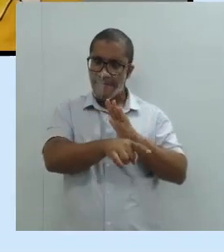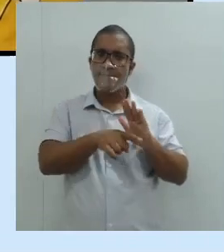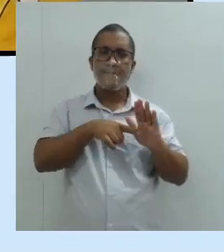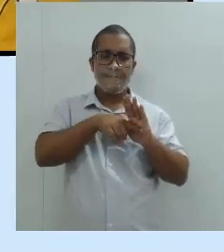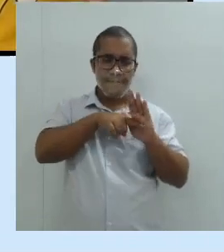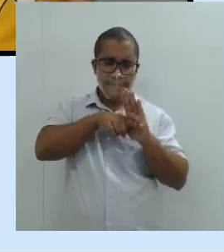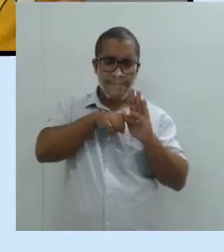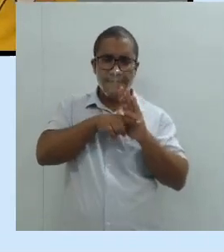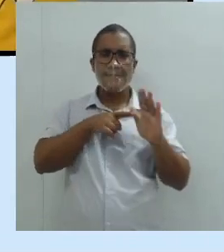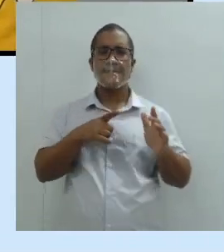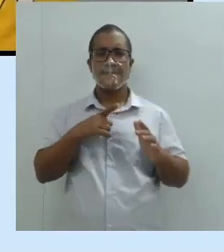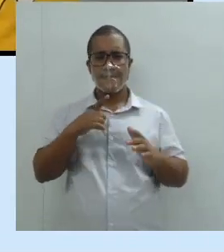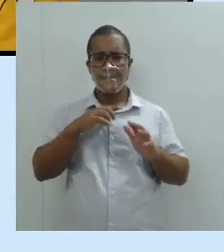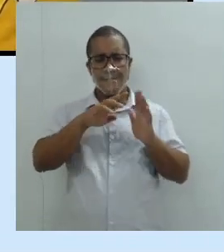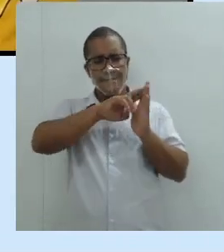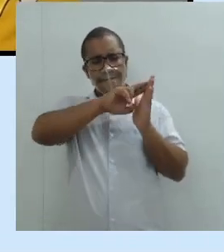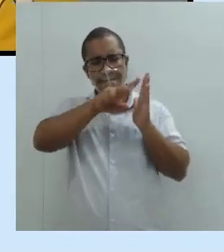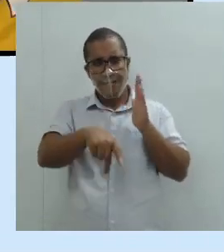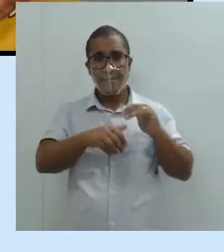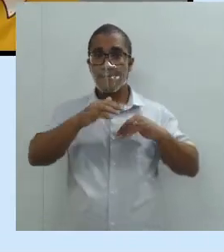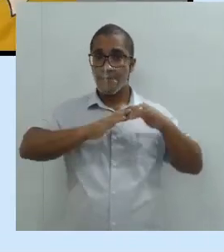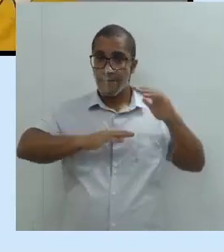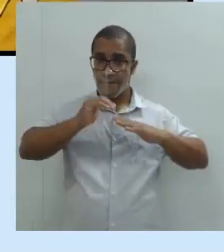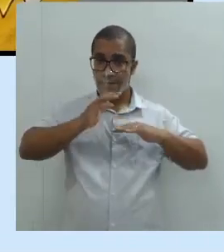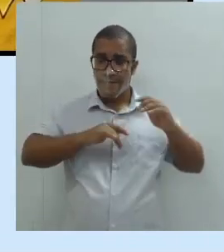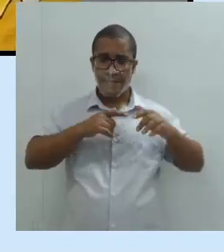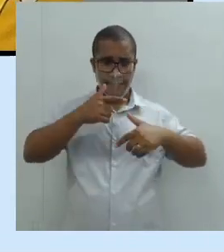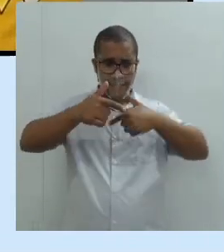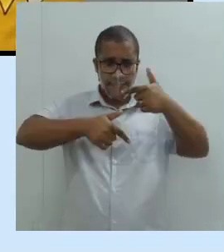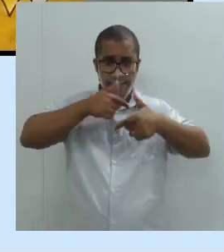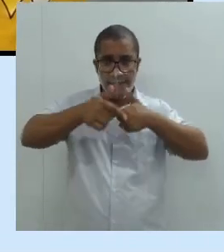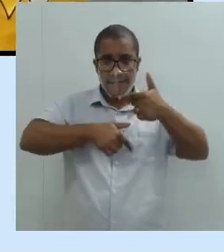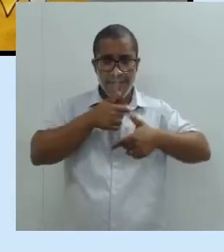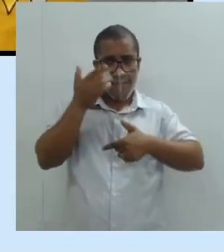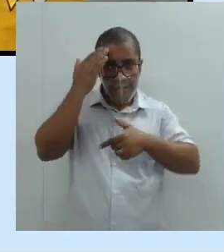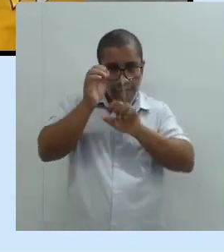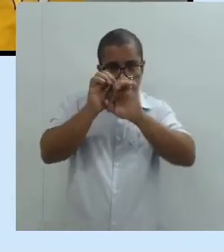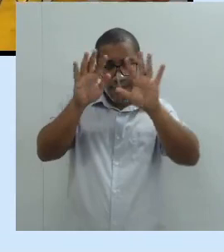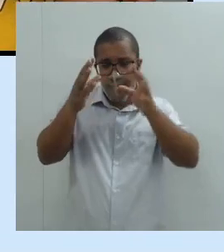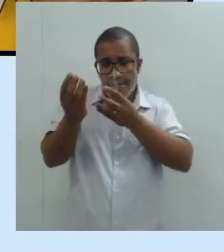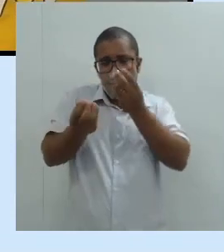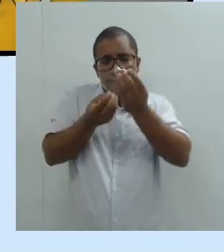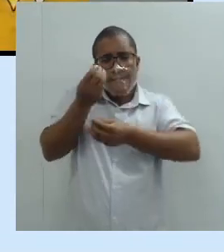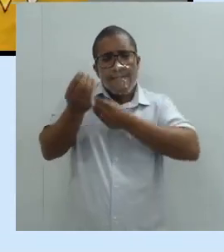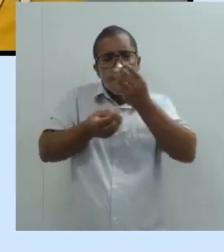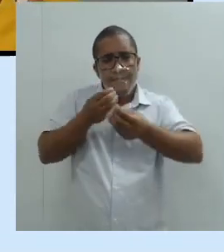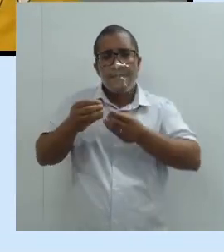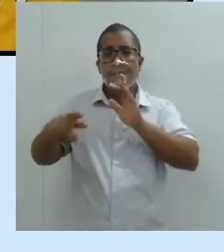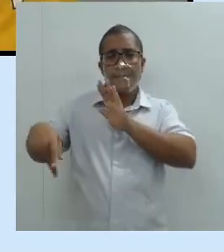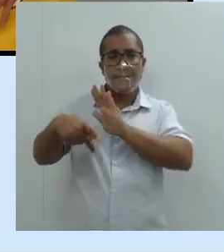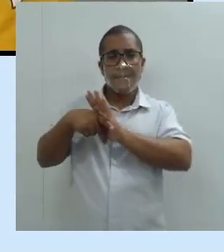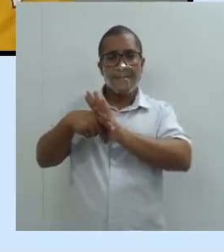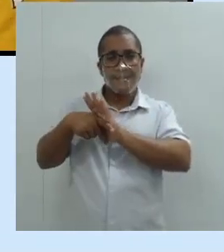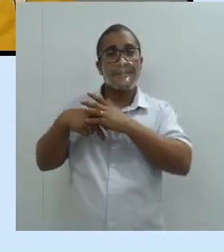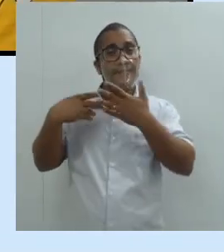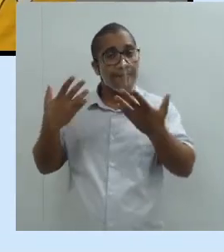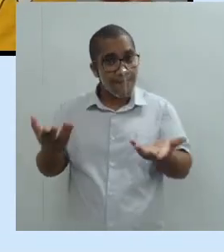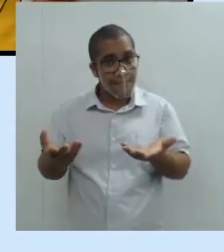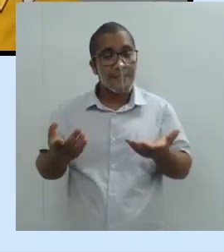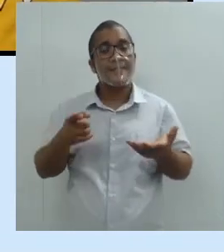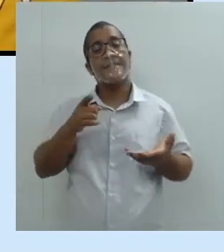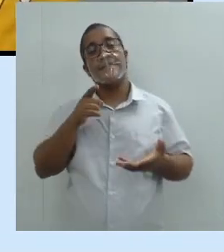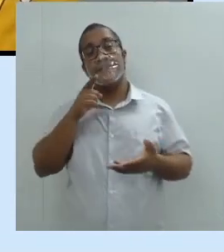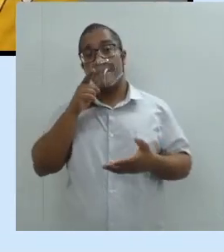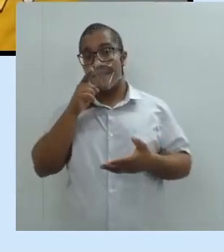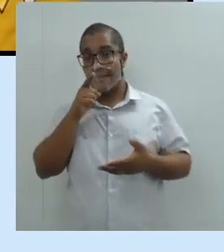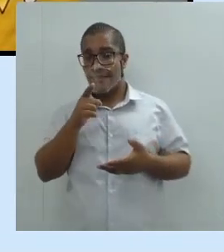historiadores, arqueólogos, todos eles em conjunto trabalhando para entender como é que funciona esse bem. Obviamente que